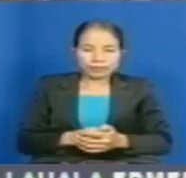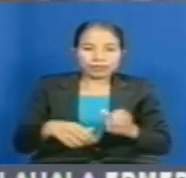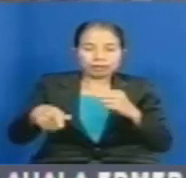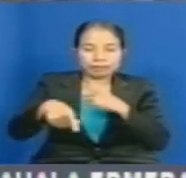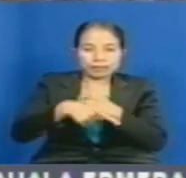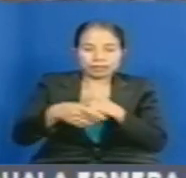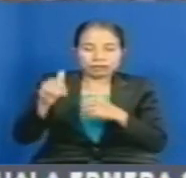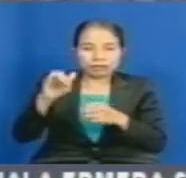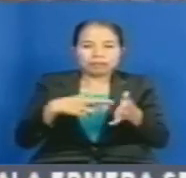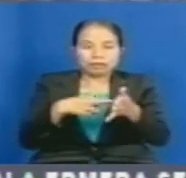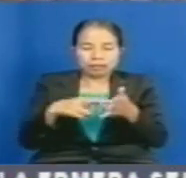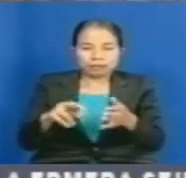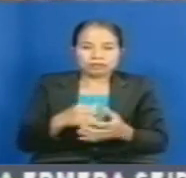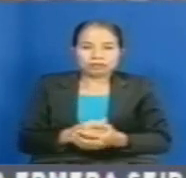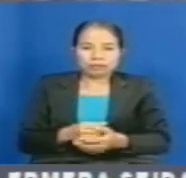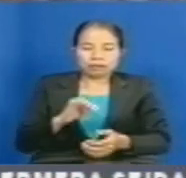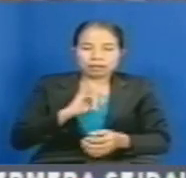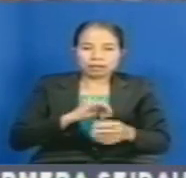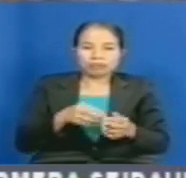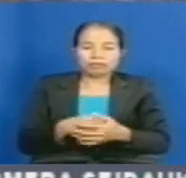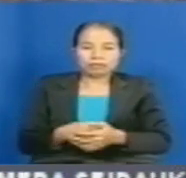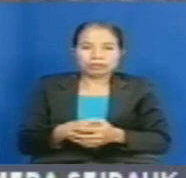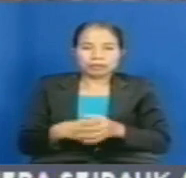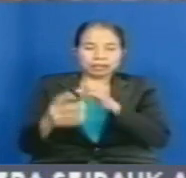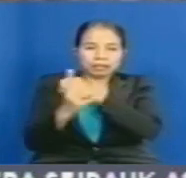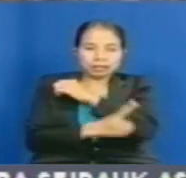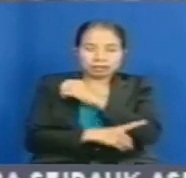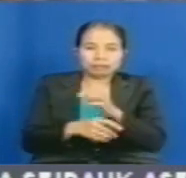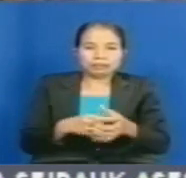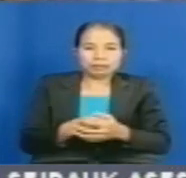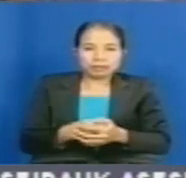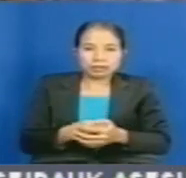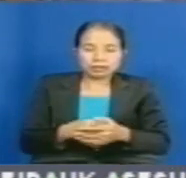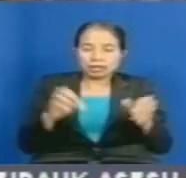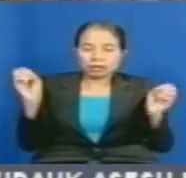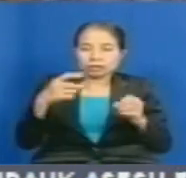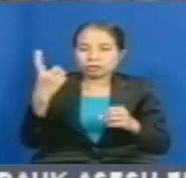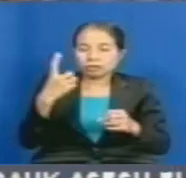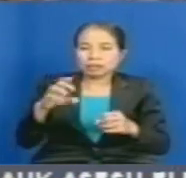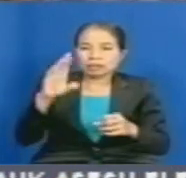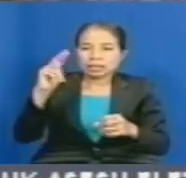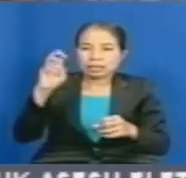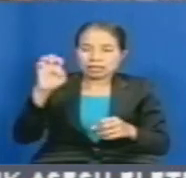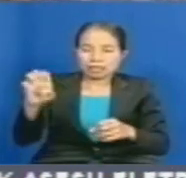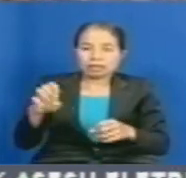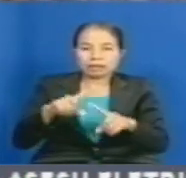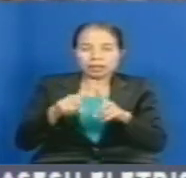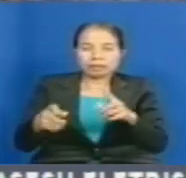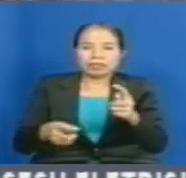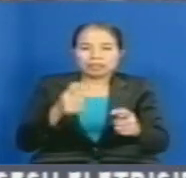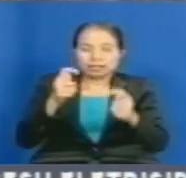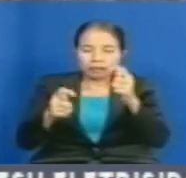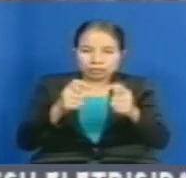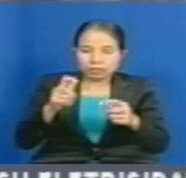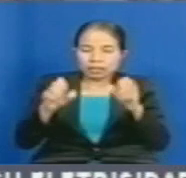é uma disciplina partidária e depois laos de CNE, mas é Liliu registro e notariado, o Tribunal de Recursos tem